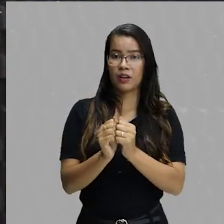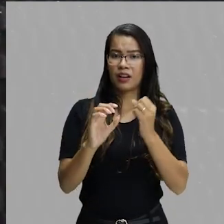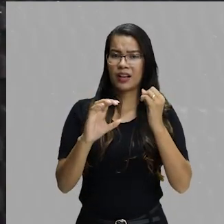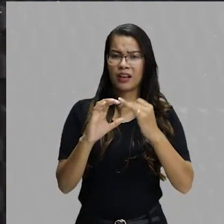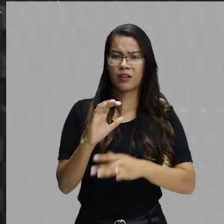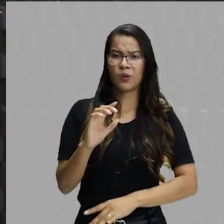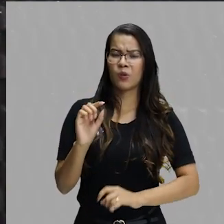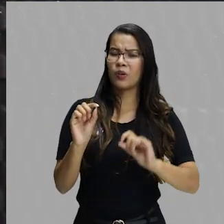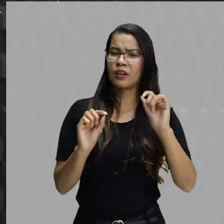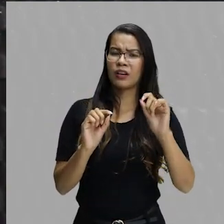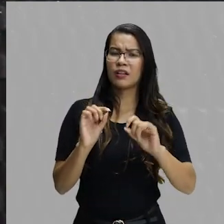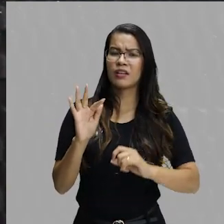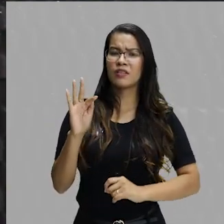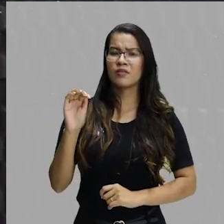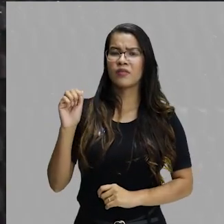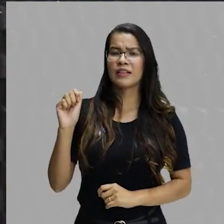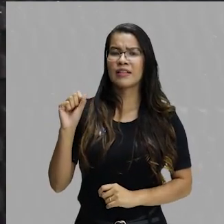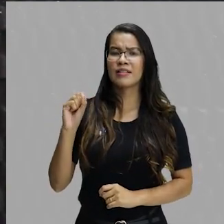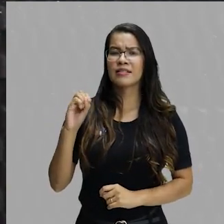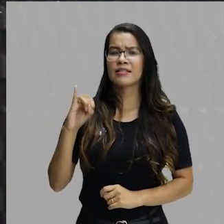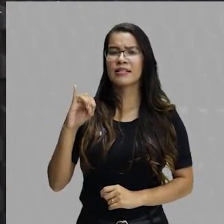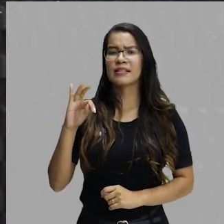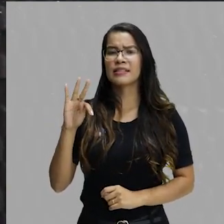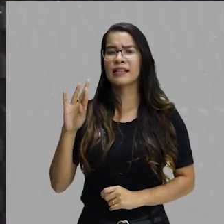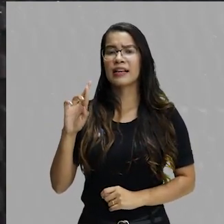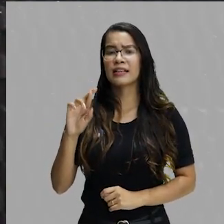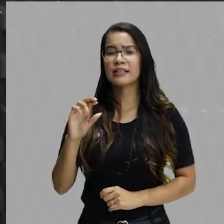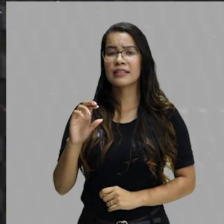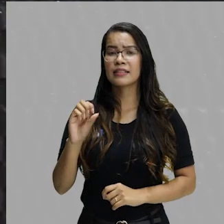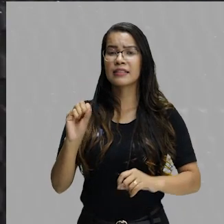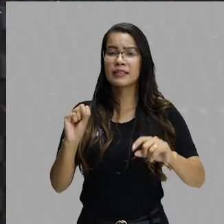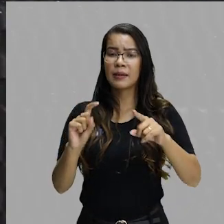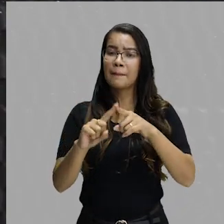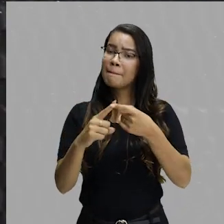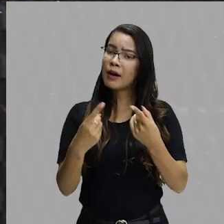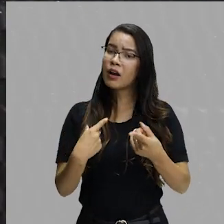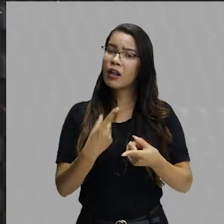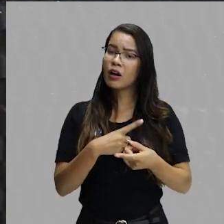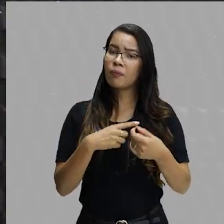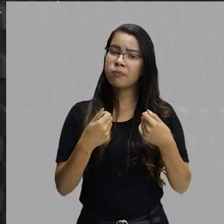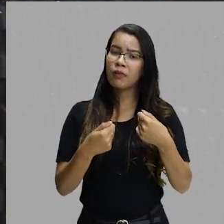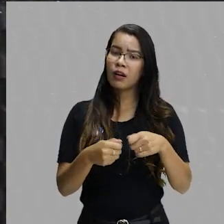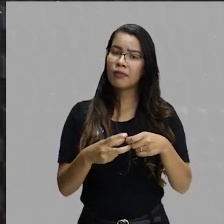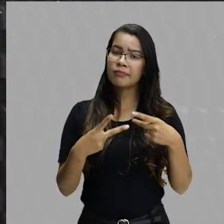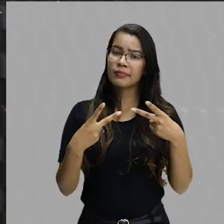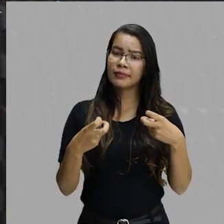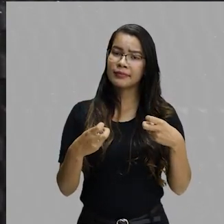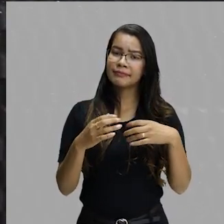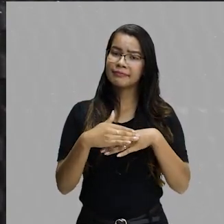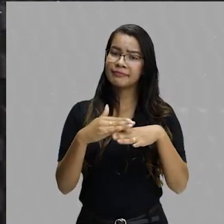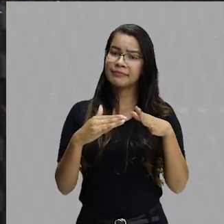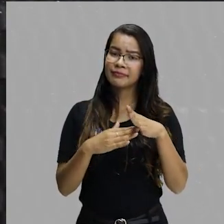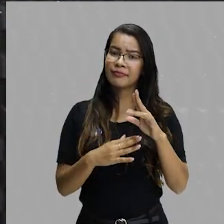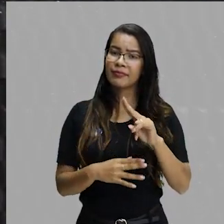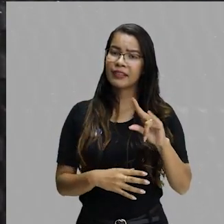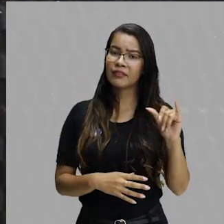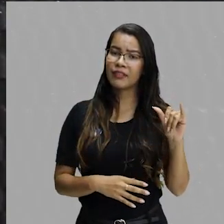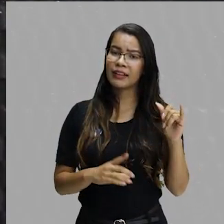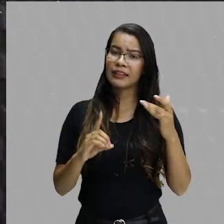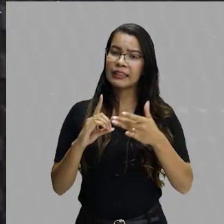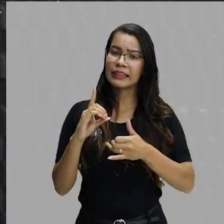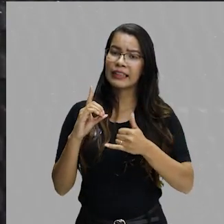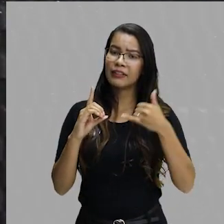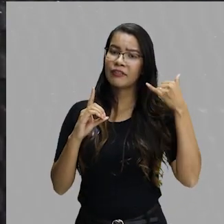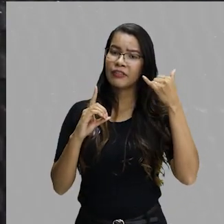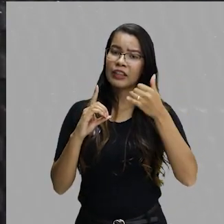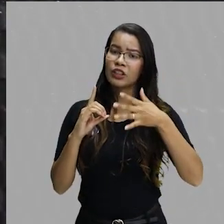Fascista. Porém, nós iremos observar que o totalitarismo ele vai se definir como Estado